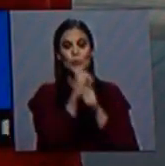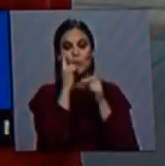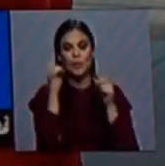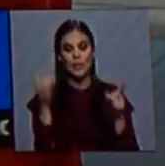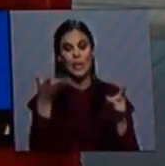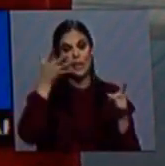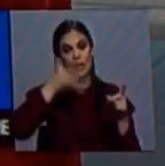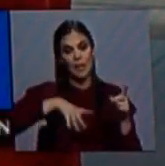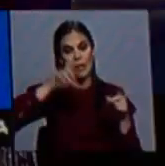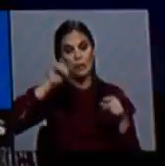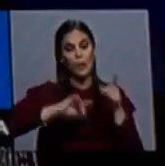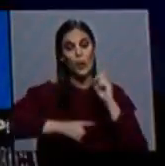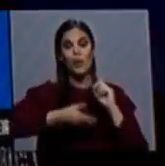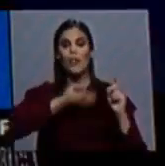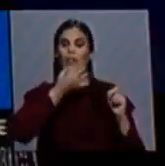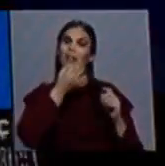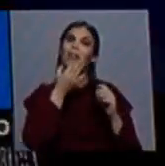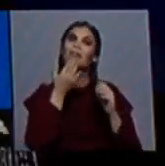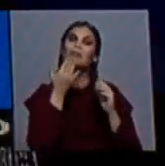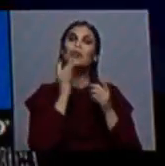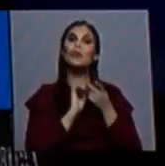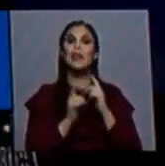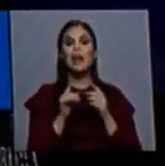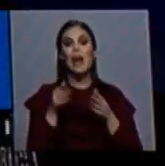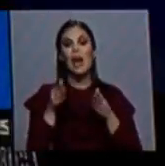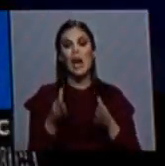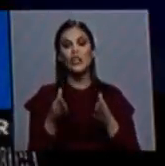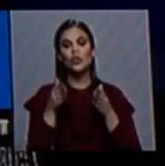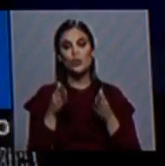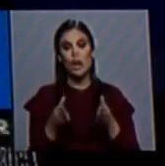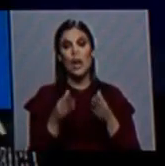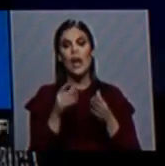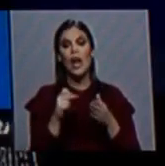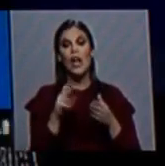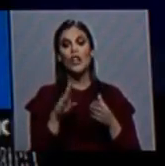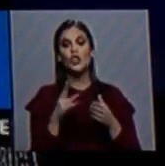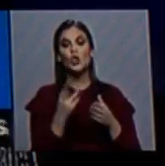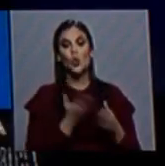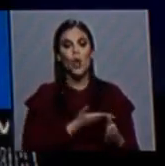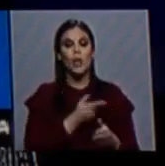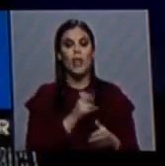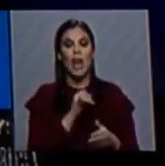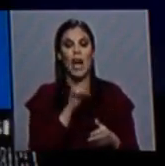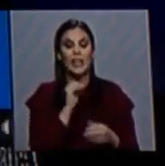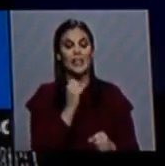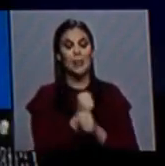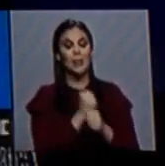aqui uma palavra de ordem, é que a Ajudares tem conseguido fazer o seu trabalho graças aos